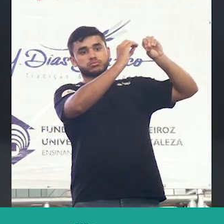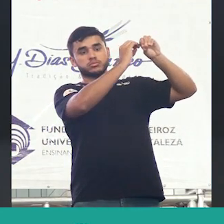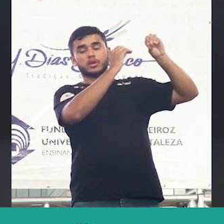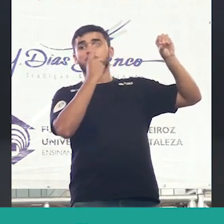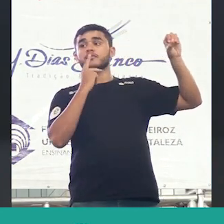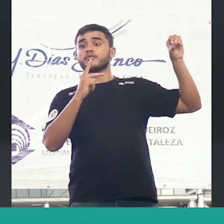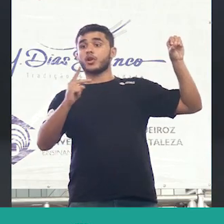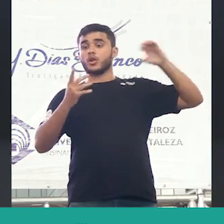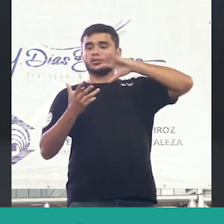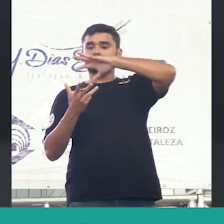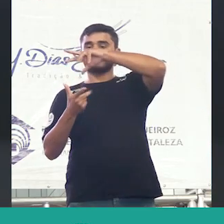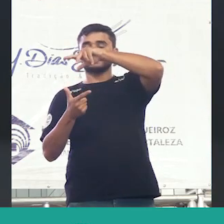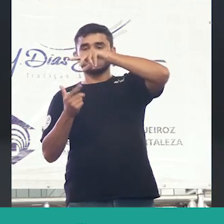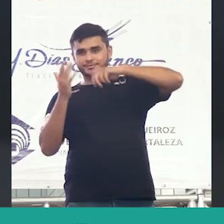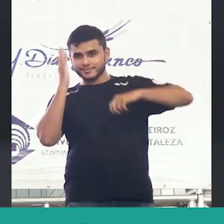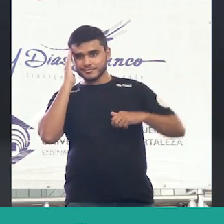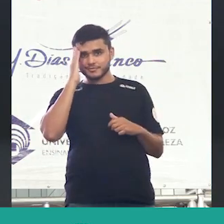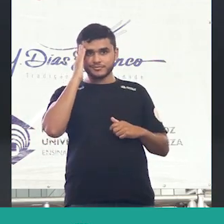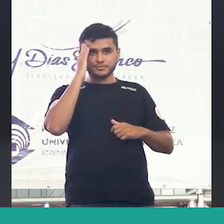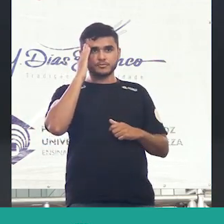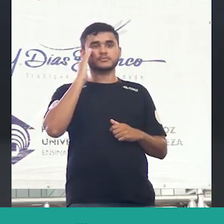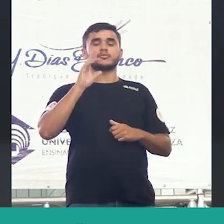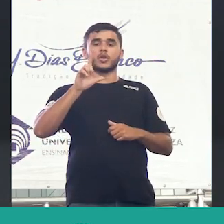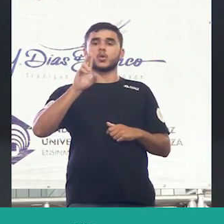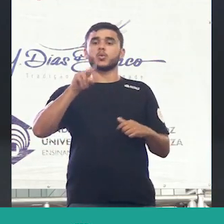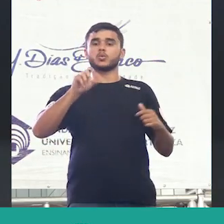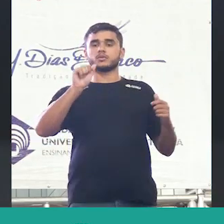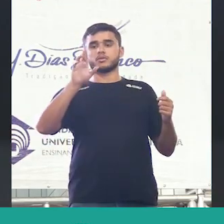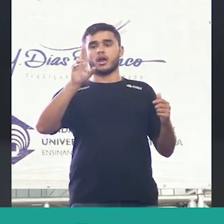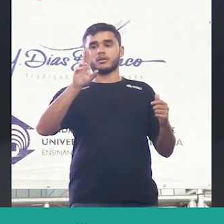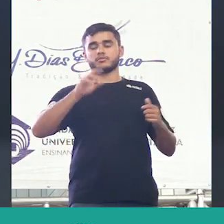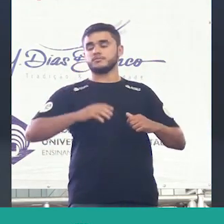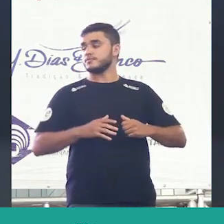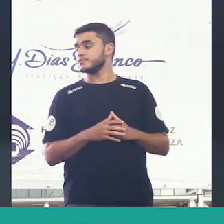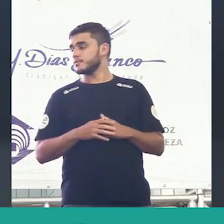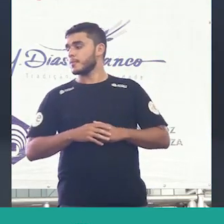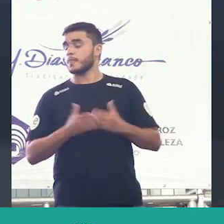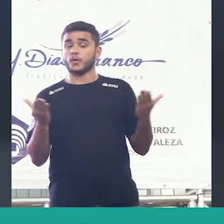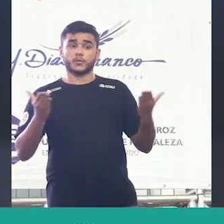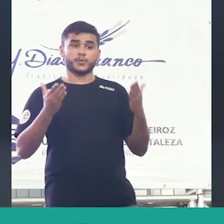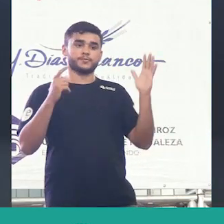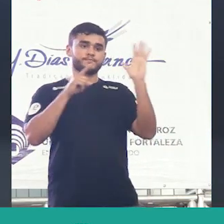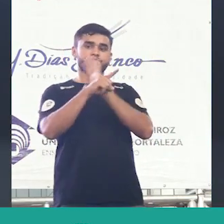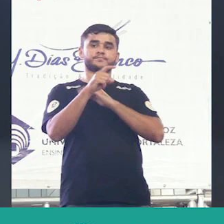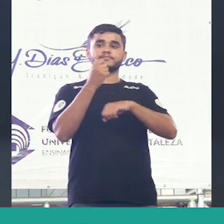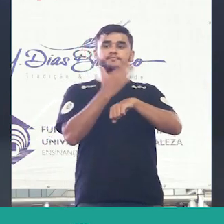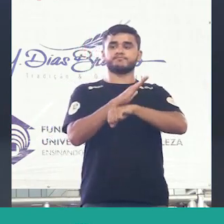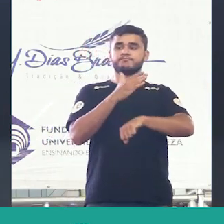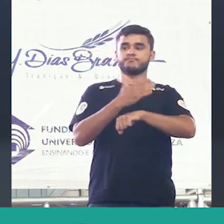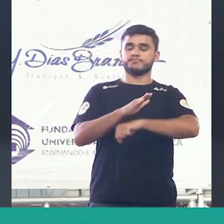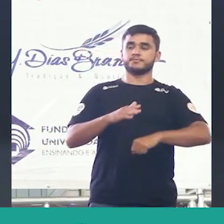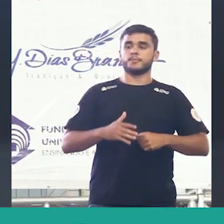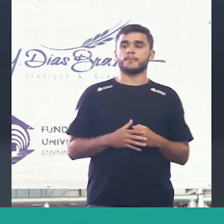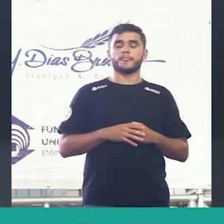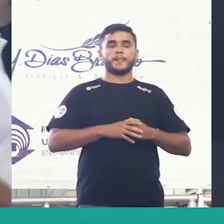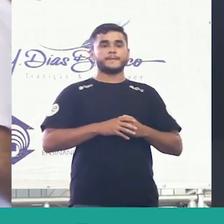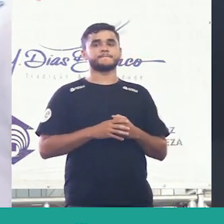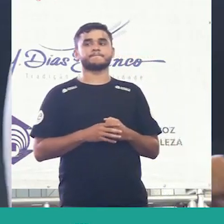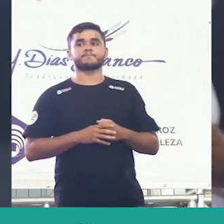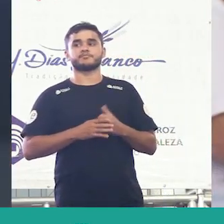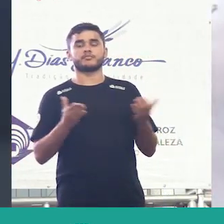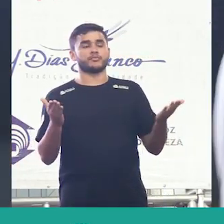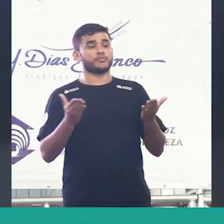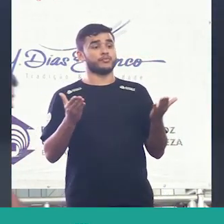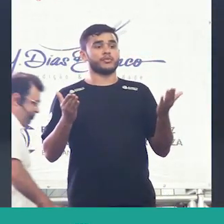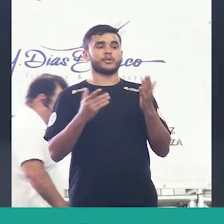me entendendo? Beleza? Ok. Agora nós vamos exercitar. Vamos aprender tudo que a